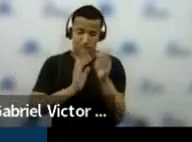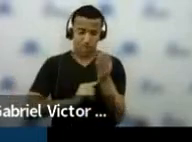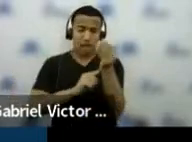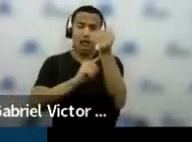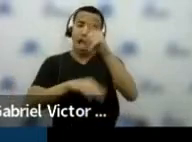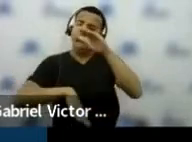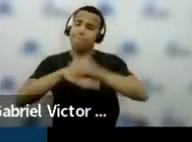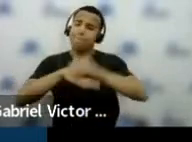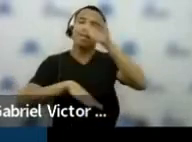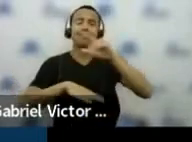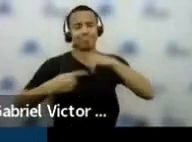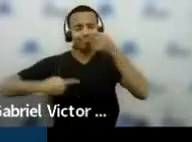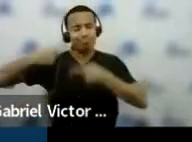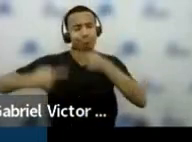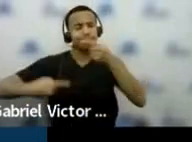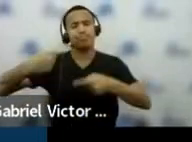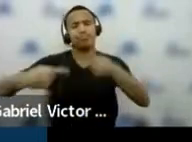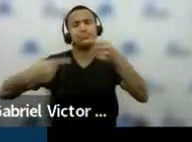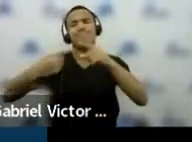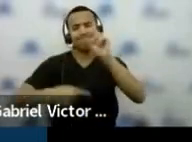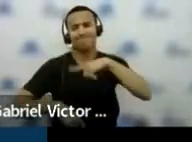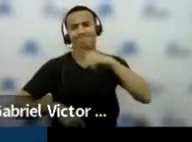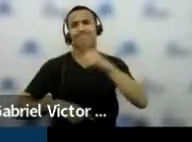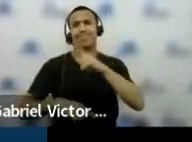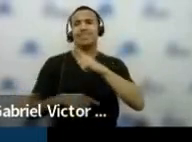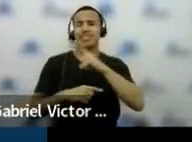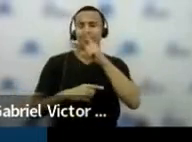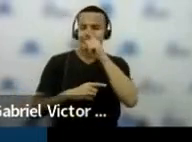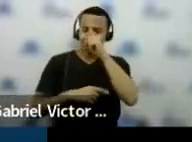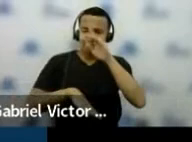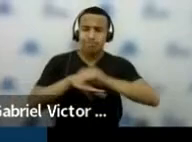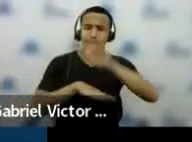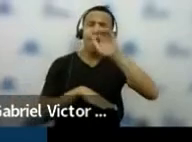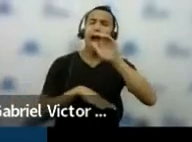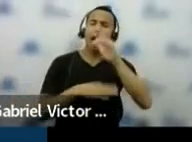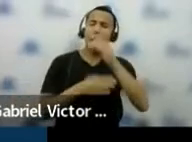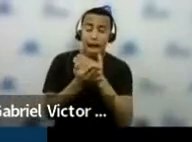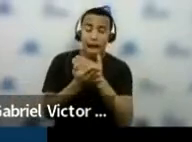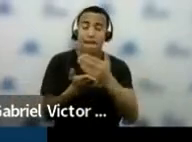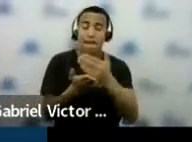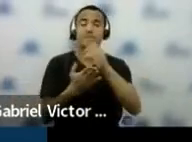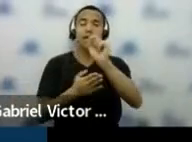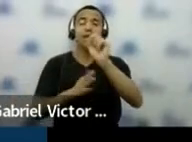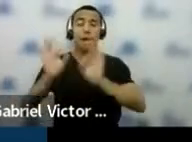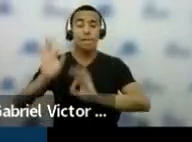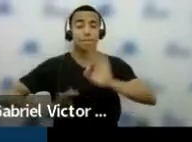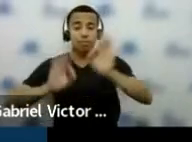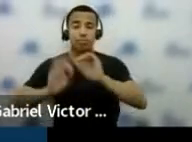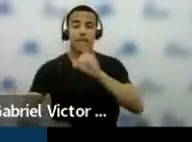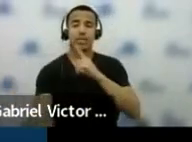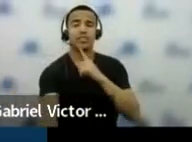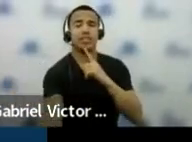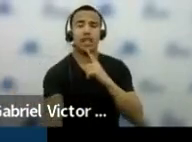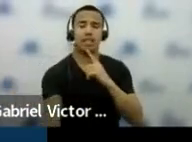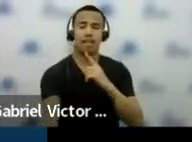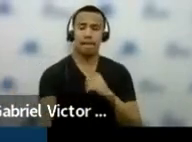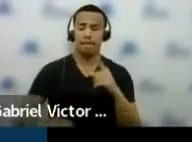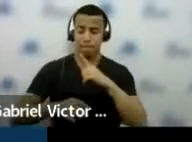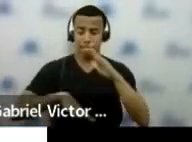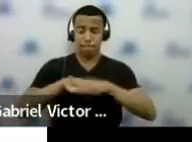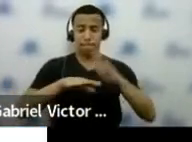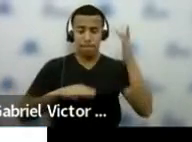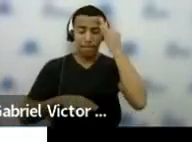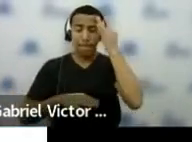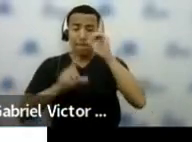era mais disruptivo, que tinha um risco muito maior, projetos que começavam com nível de maturidade